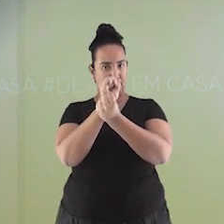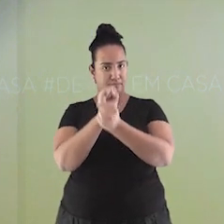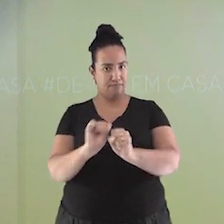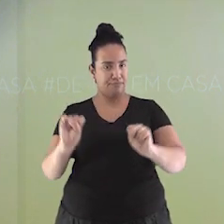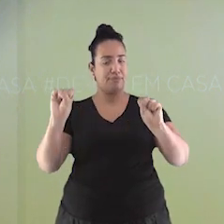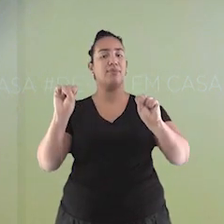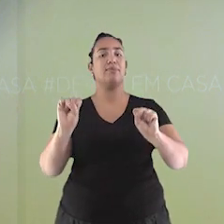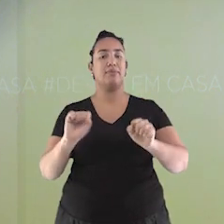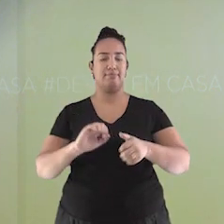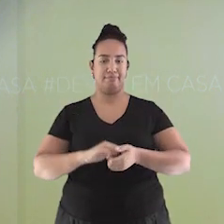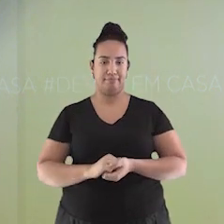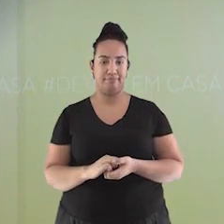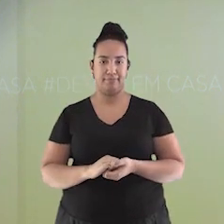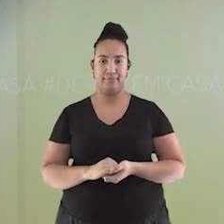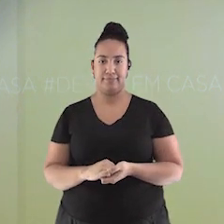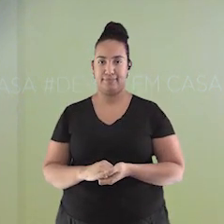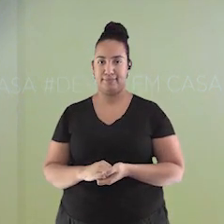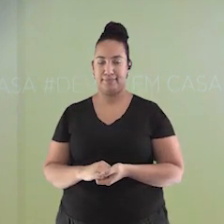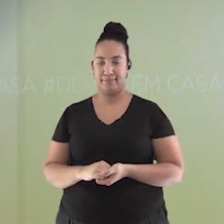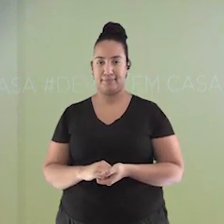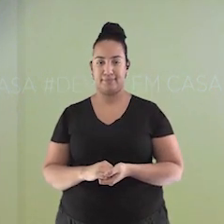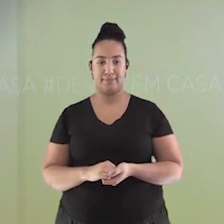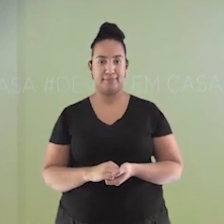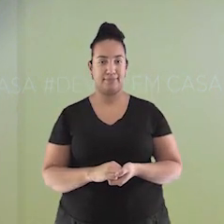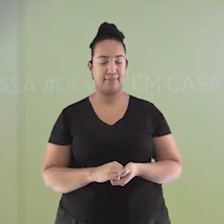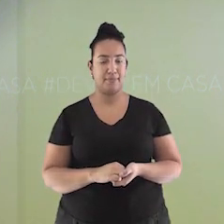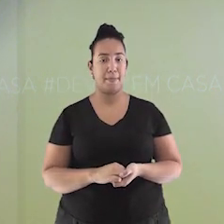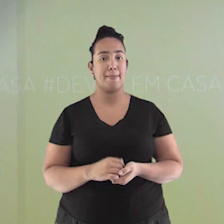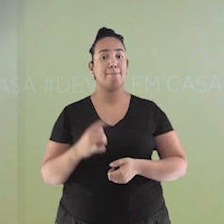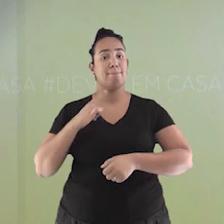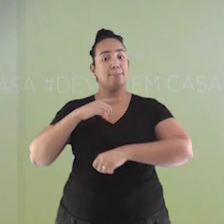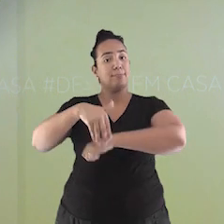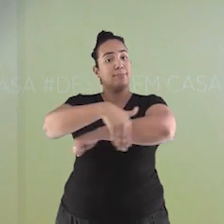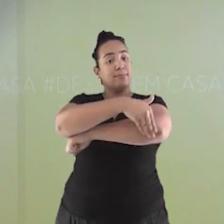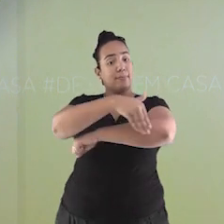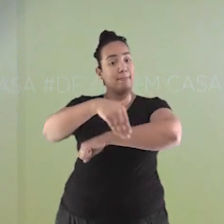tem muitas outras. Há